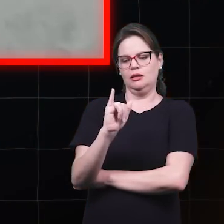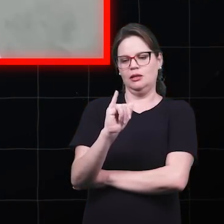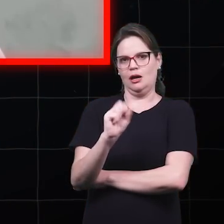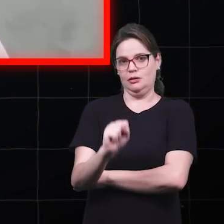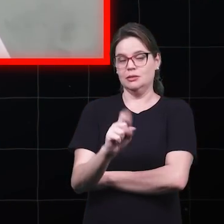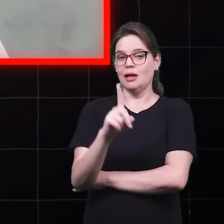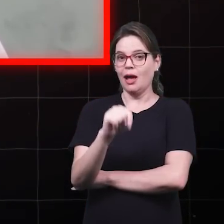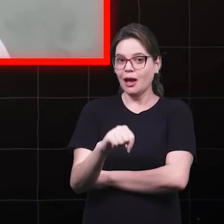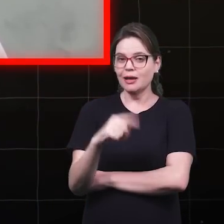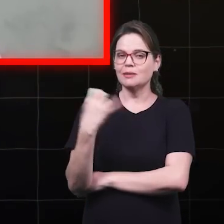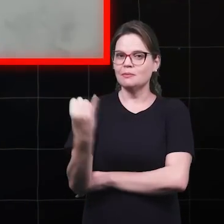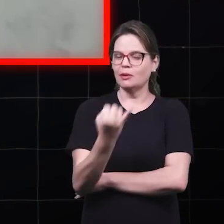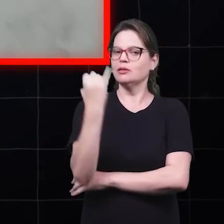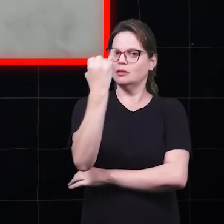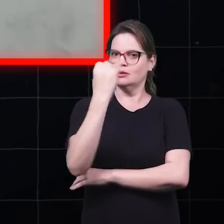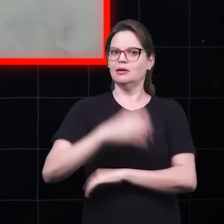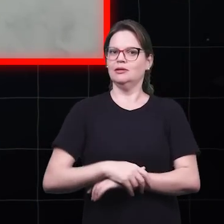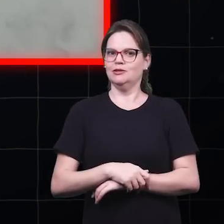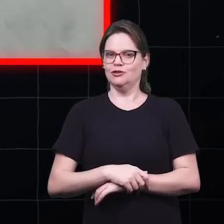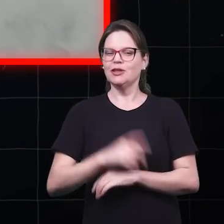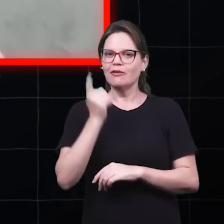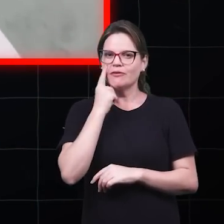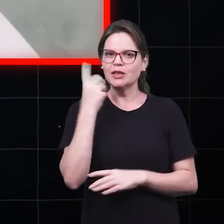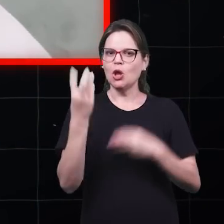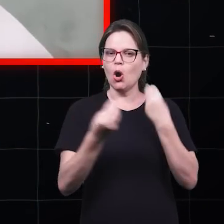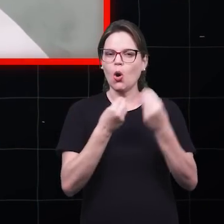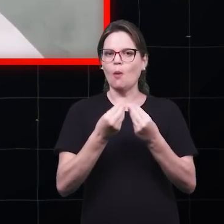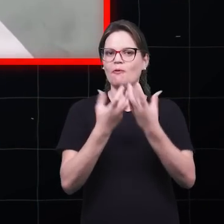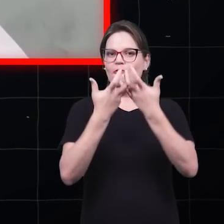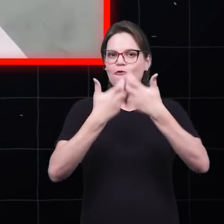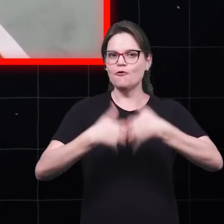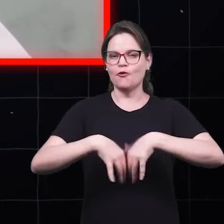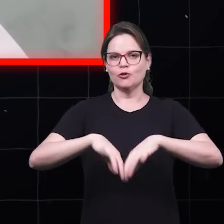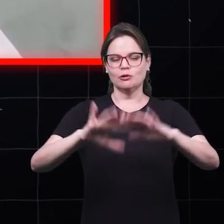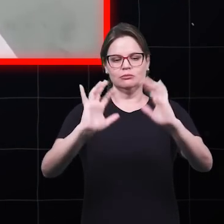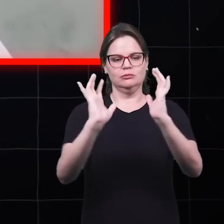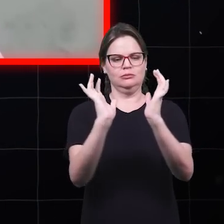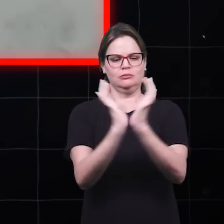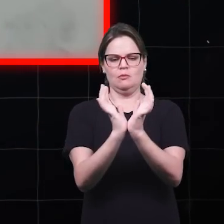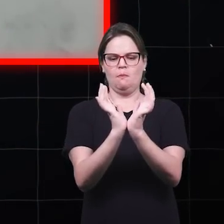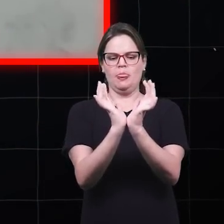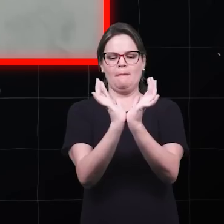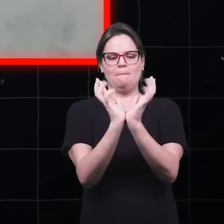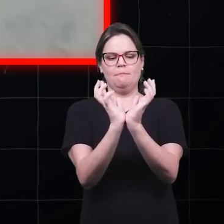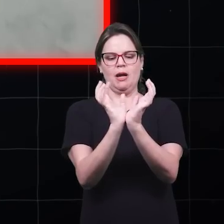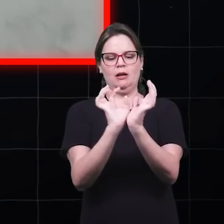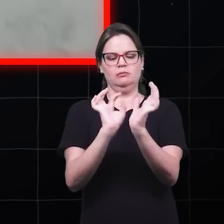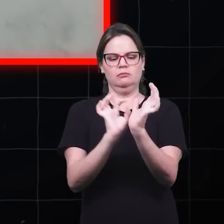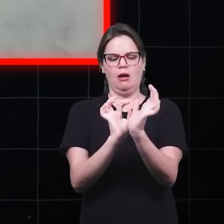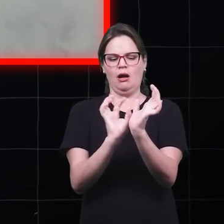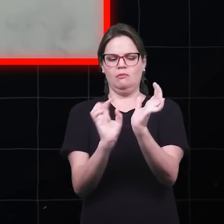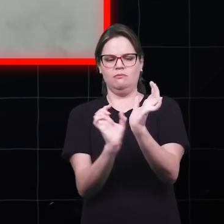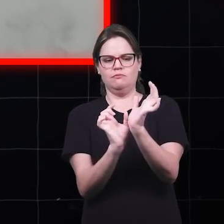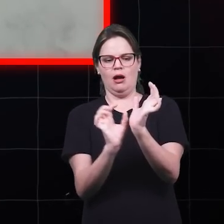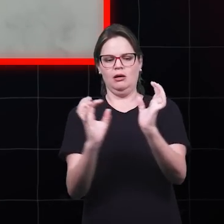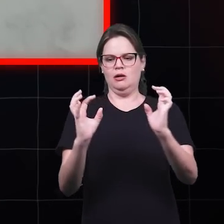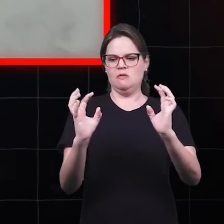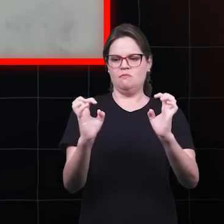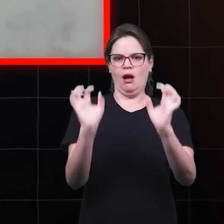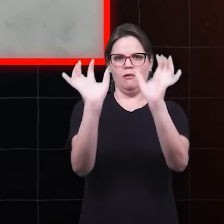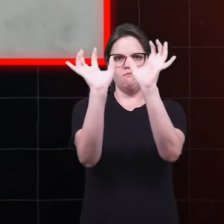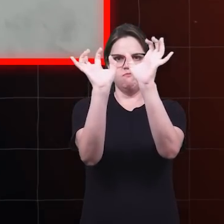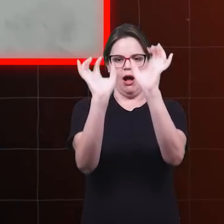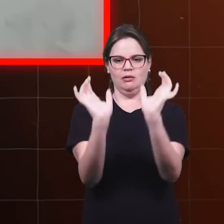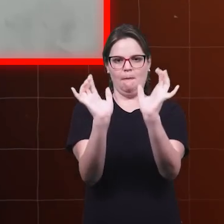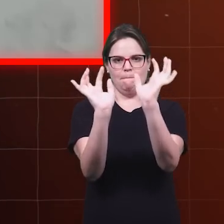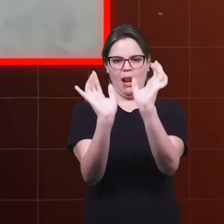é importante para nós. Não é? E quando nós começamos a ter várias experiências sensoriais, quando nós não